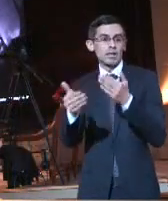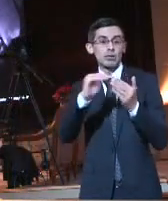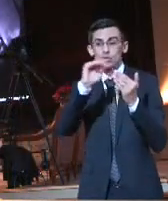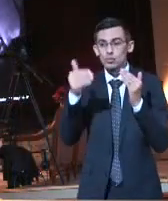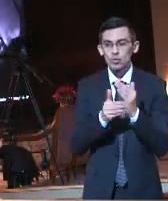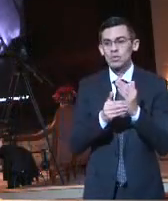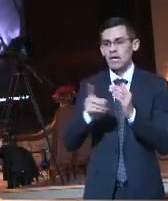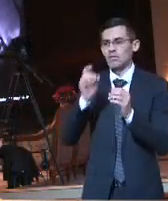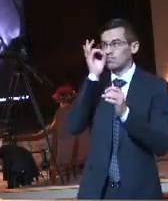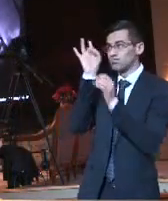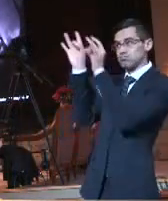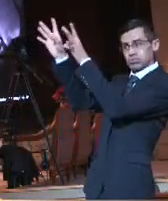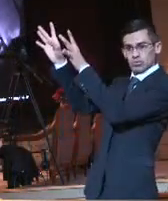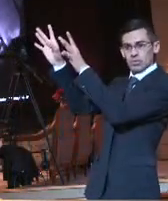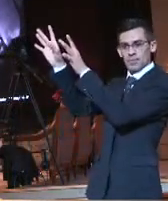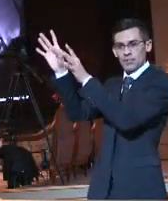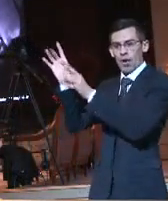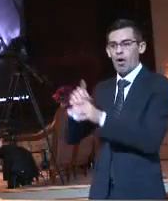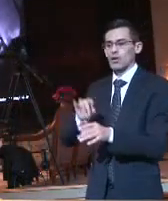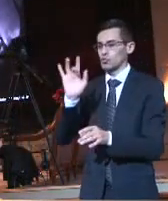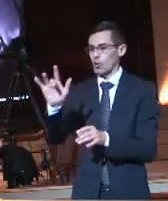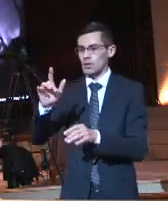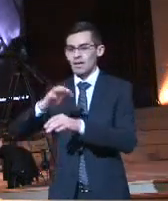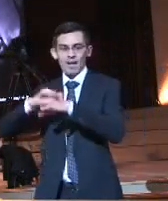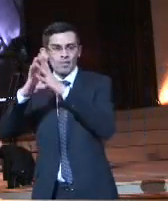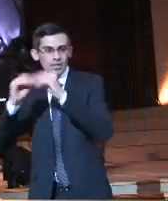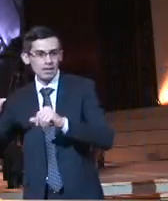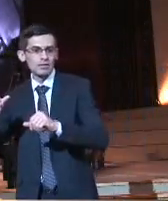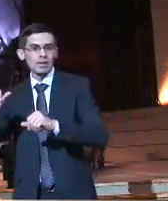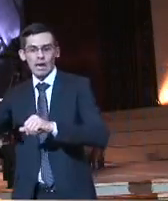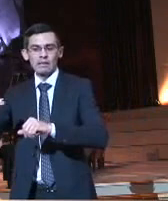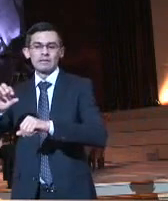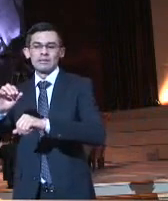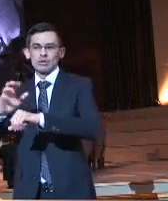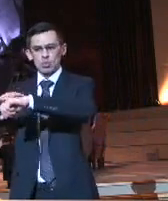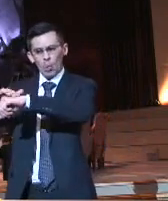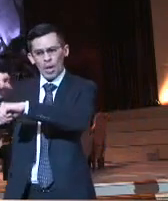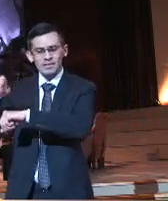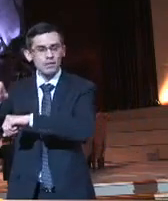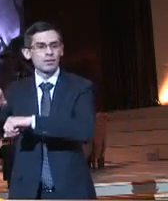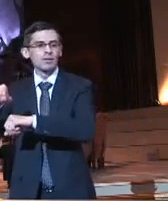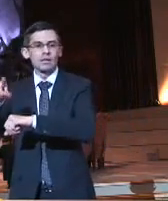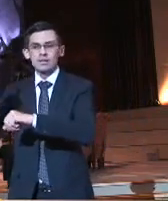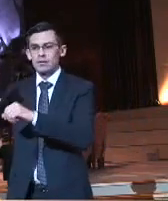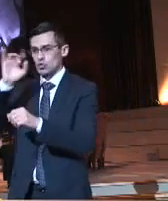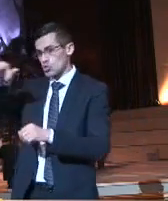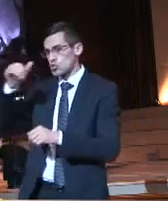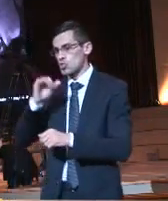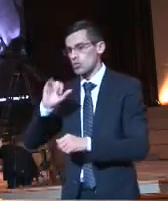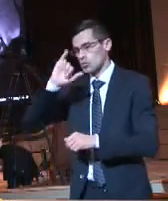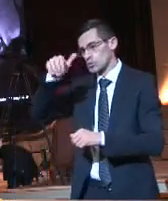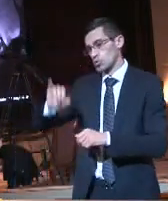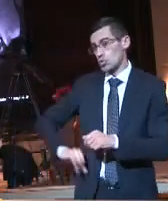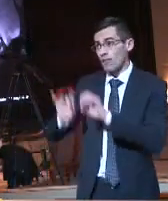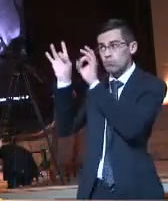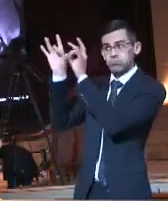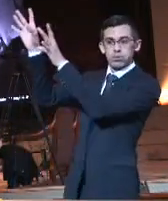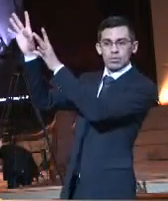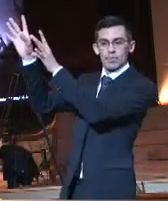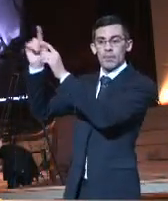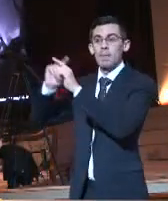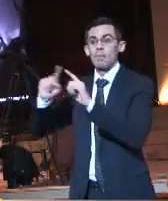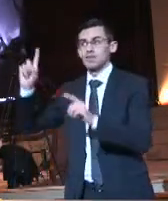Tira a bênção na sua saúde, que ele vai se afastar de você, que ele vai te amaldiçoar. E de repente o Senhor diz, não, ele é